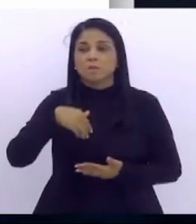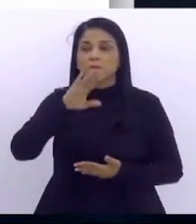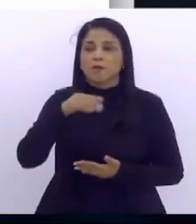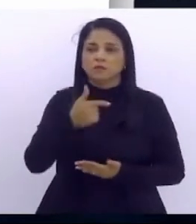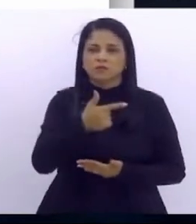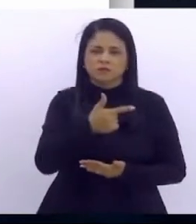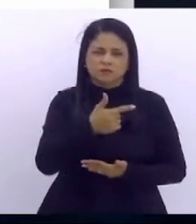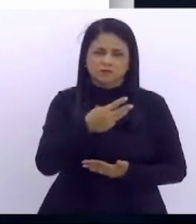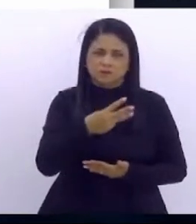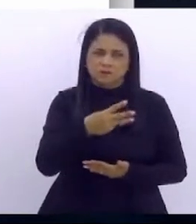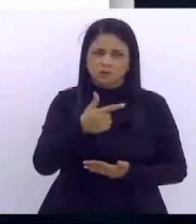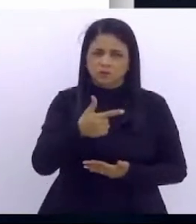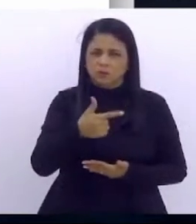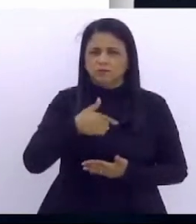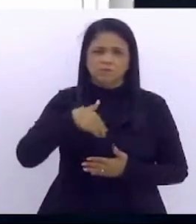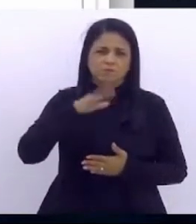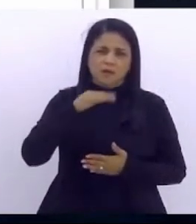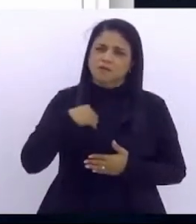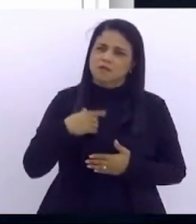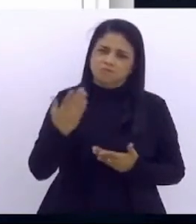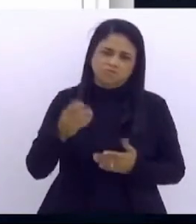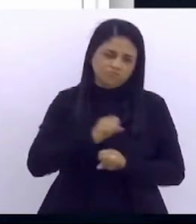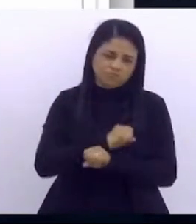acontecia antes. Pode passar o próximo.